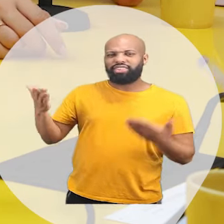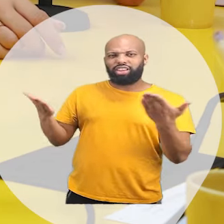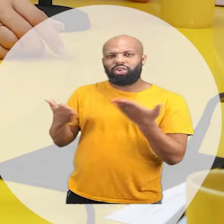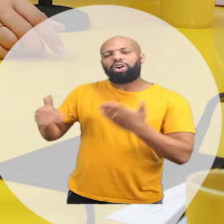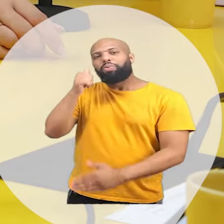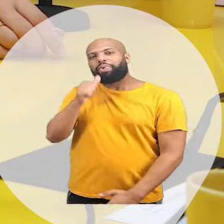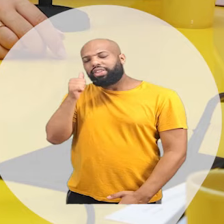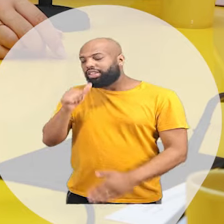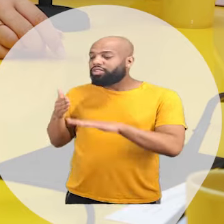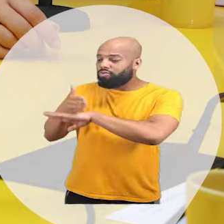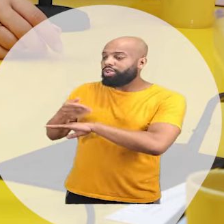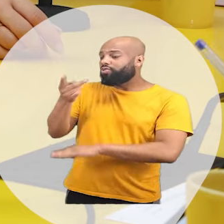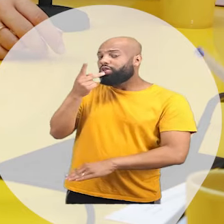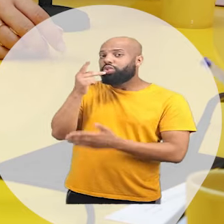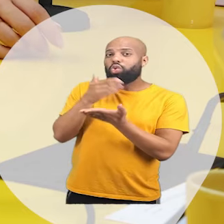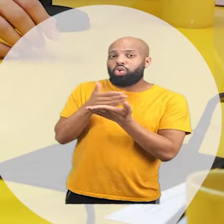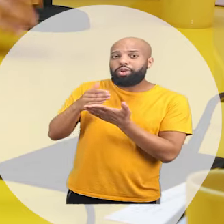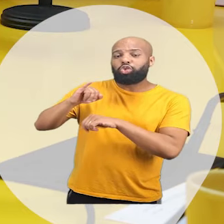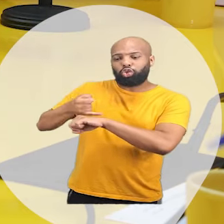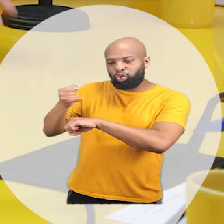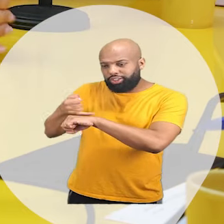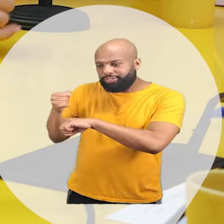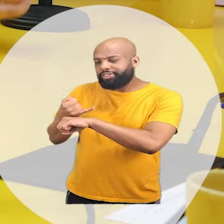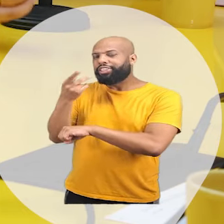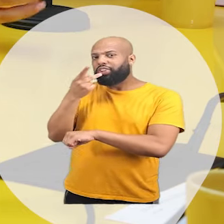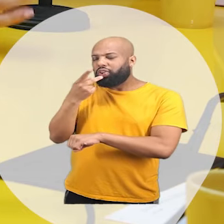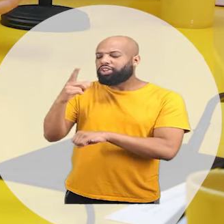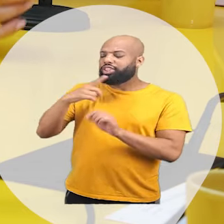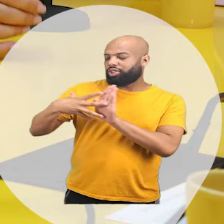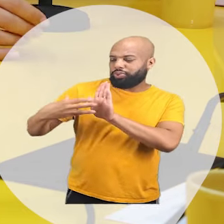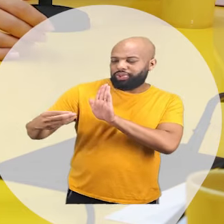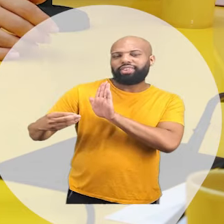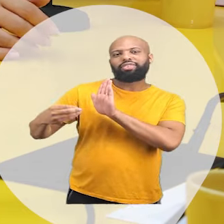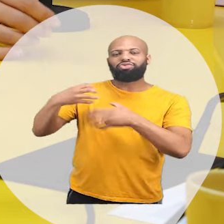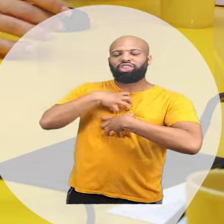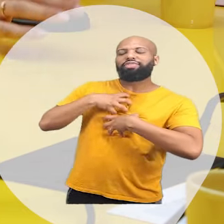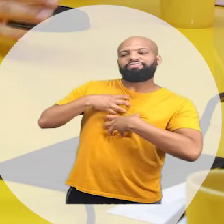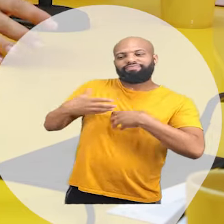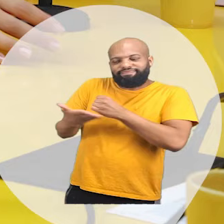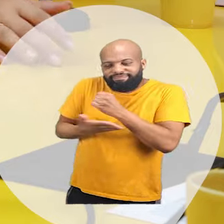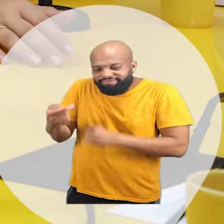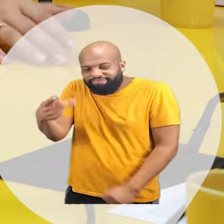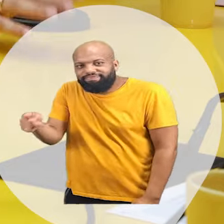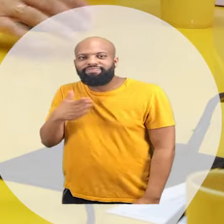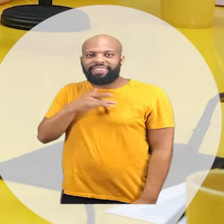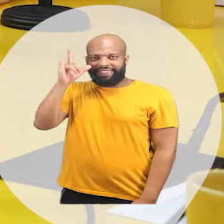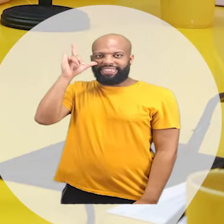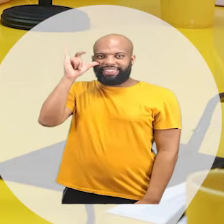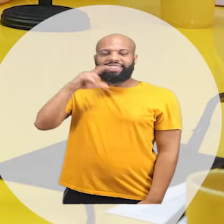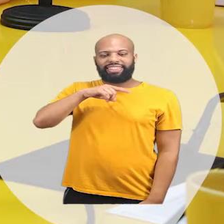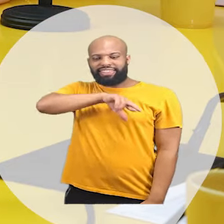uma menina que foi lá falou que tinha começado em Joinville não sei o que tinha se inspirado no que fazer então assim